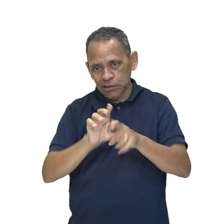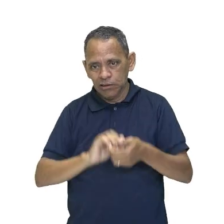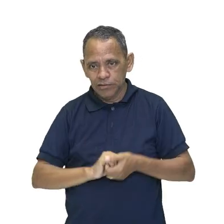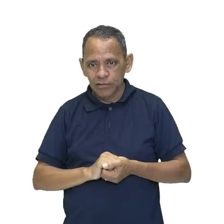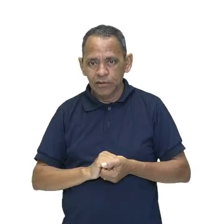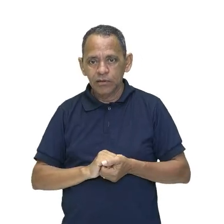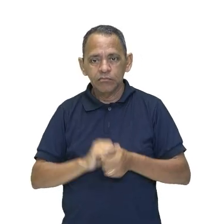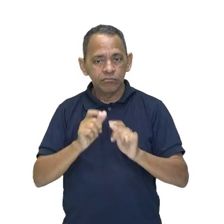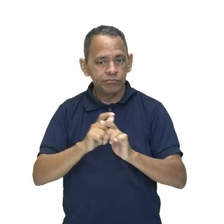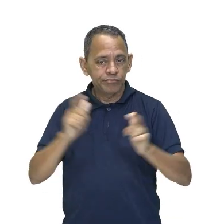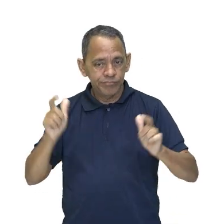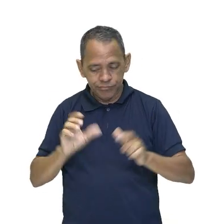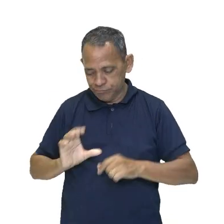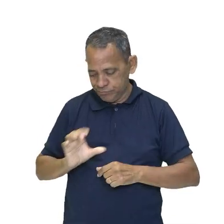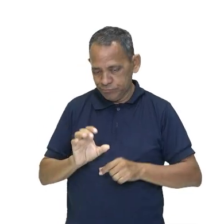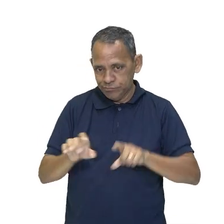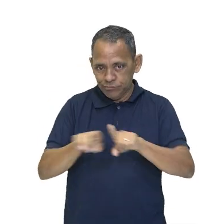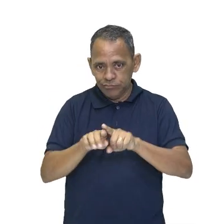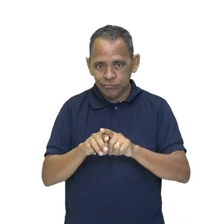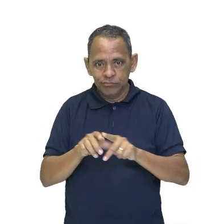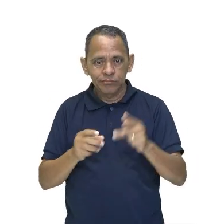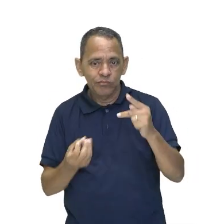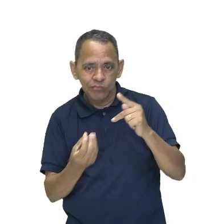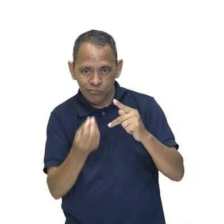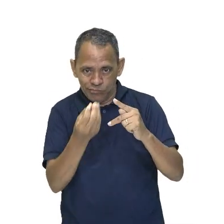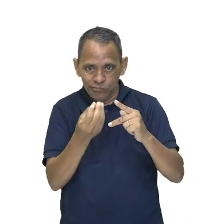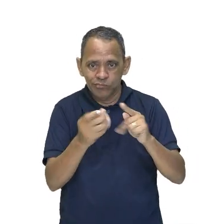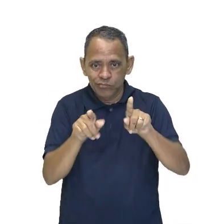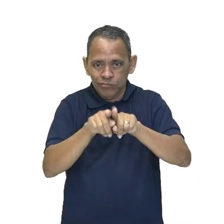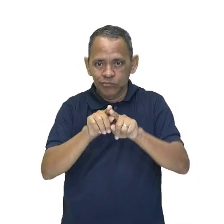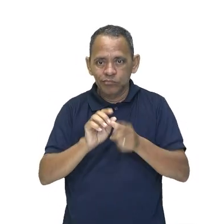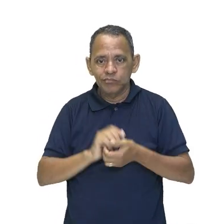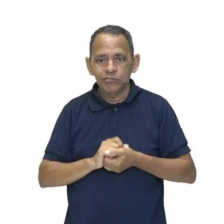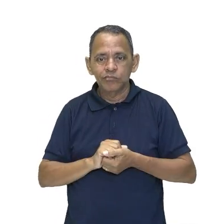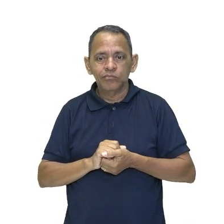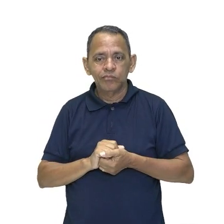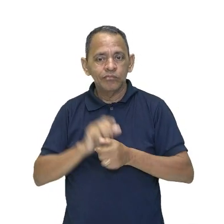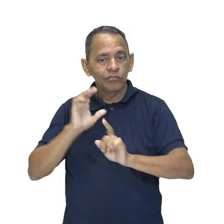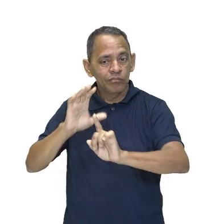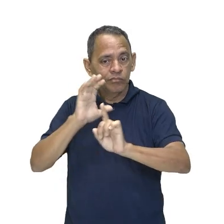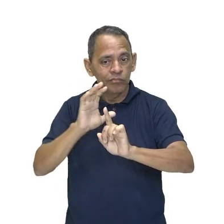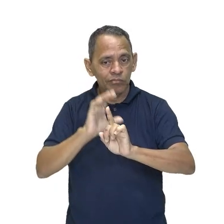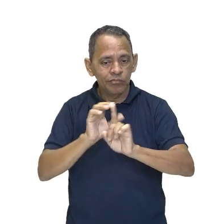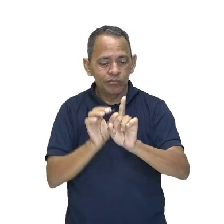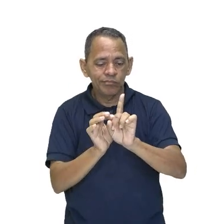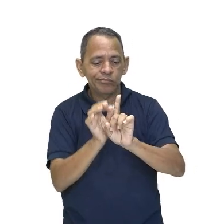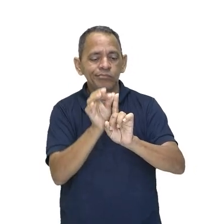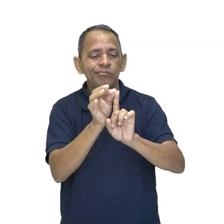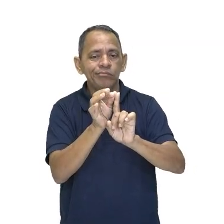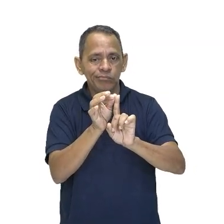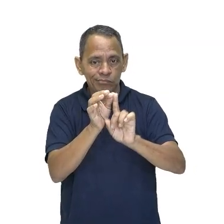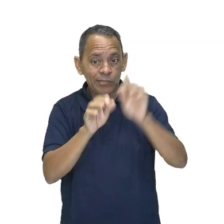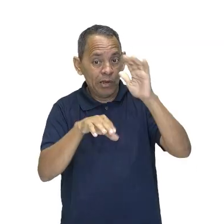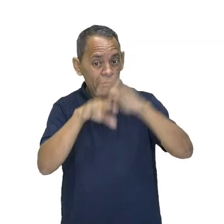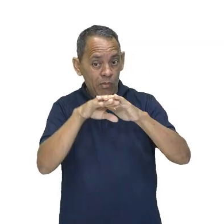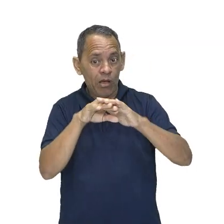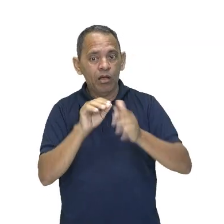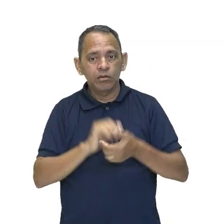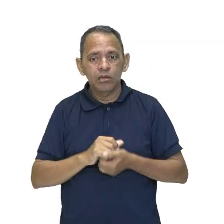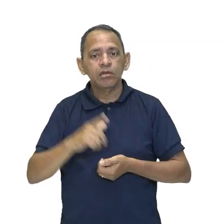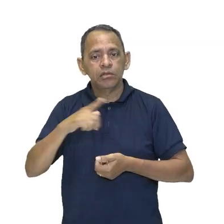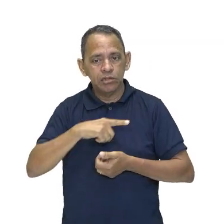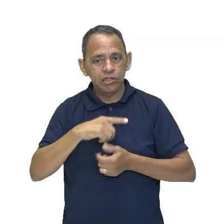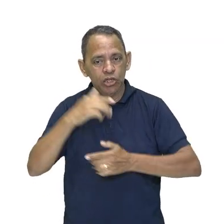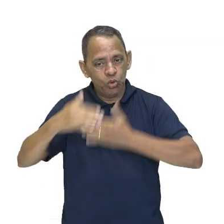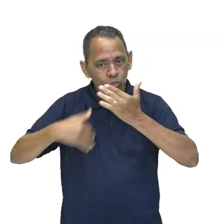A maioria das enzimas são proteínas que, se submetidas a temperaturas elevadas, sofrem o